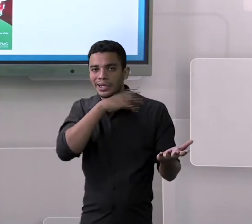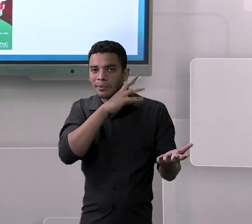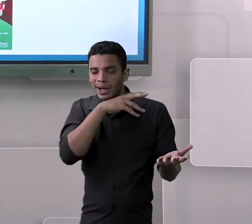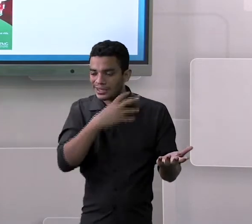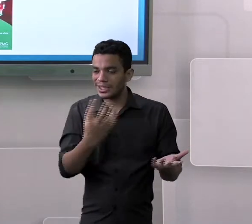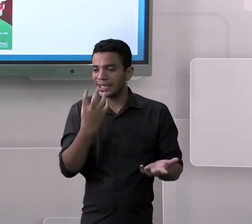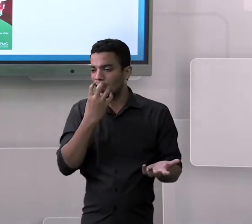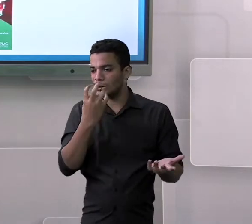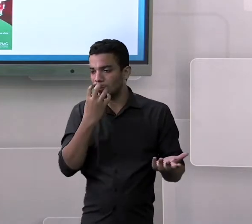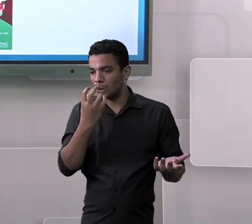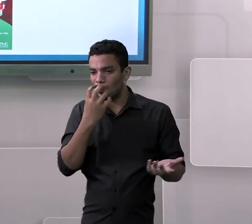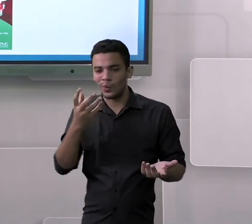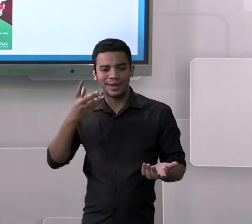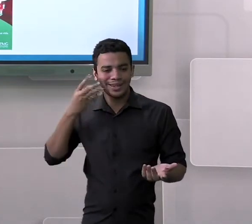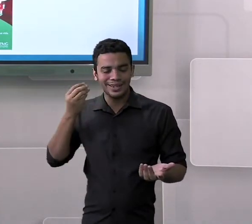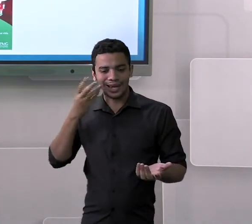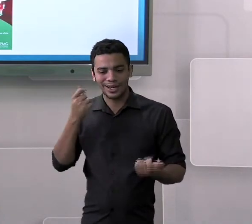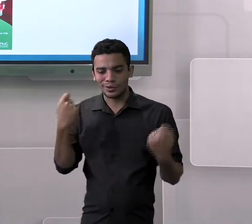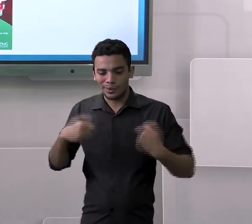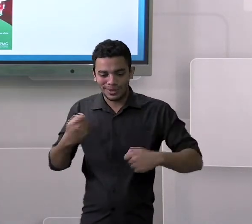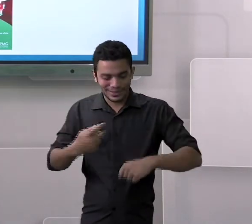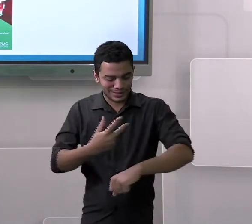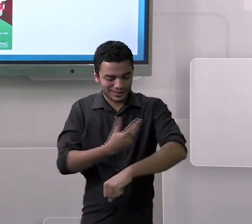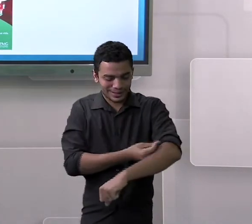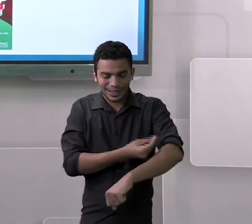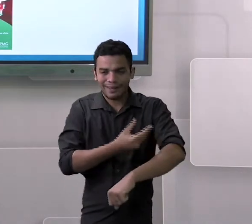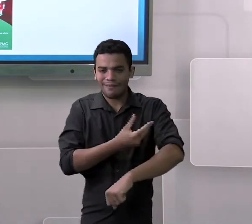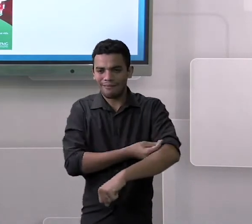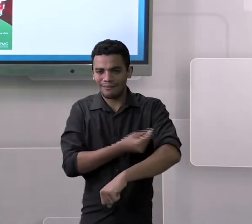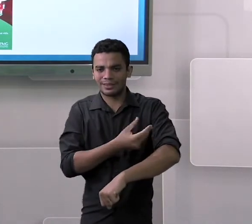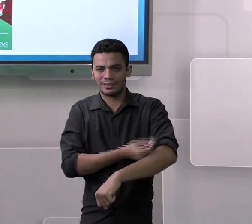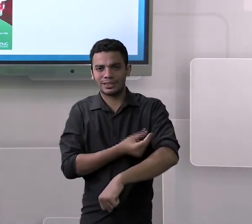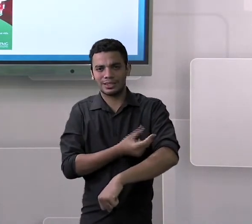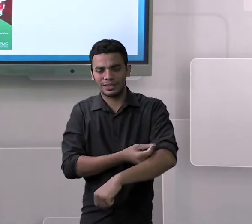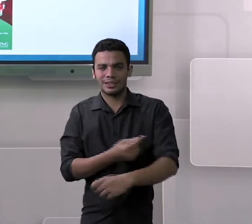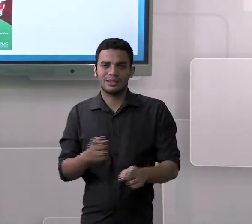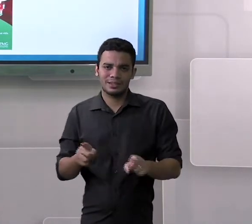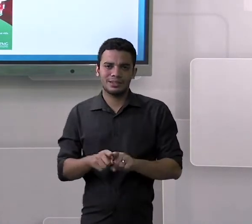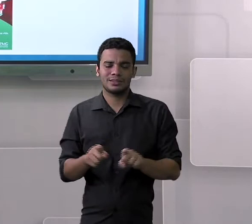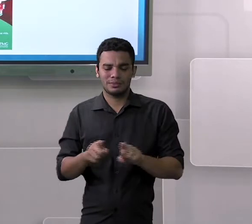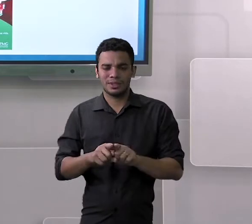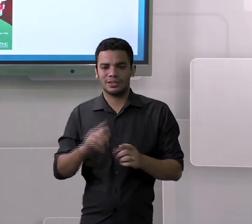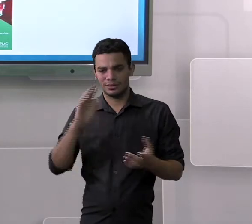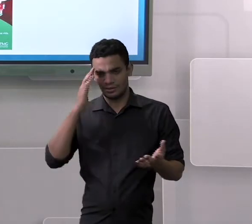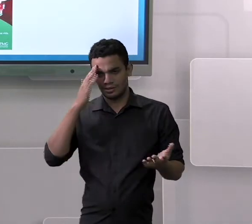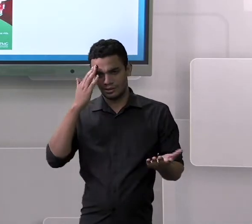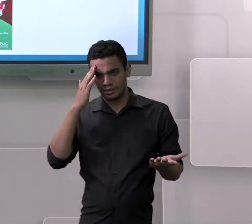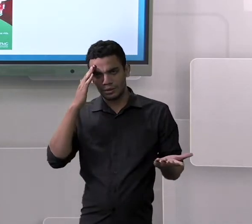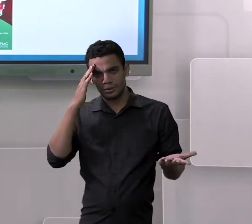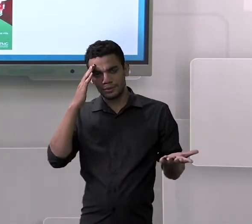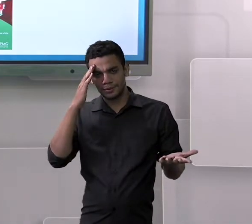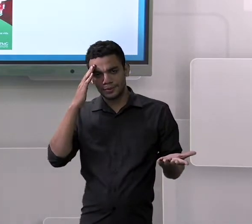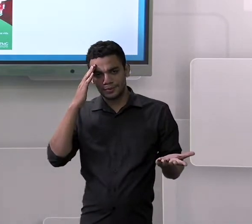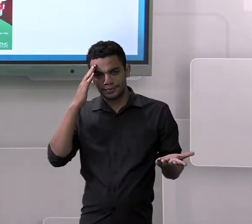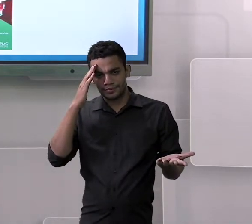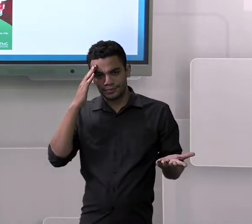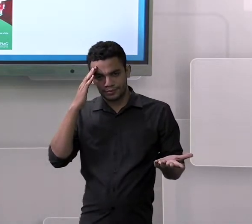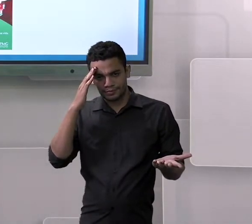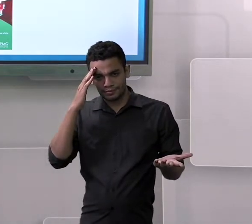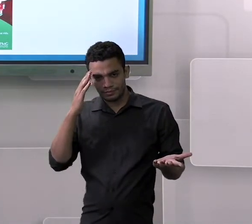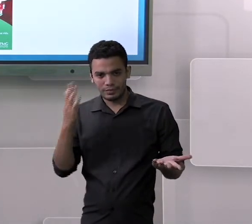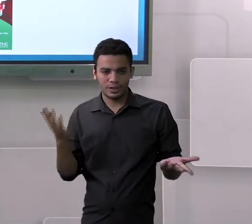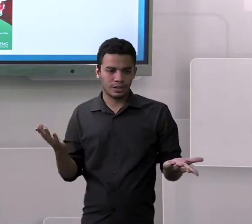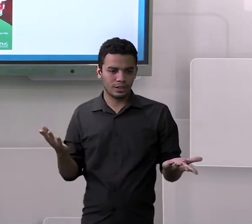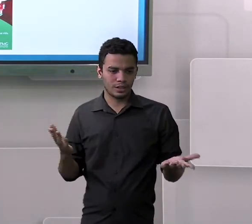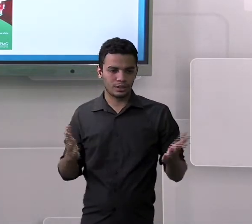informar a população qual o dia, qual o horário, o local em que acontecerá